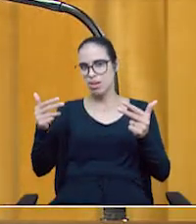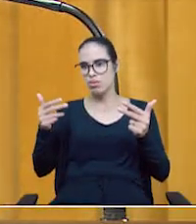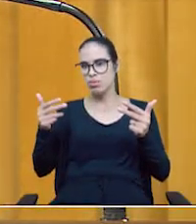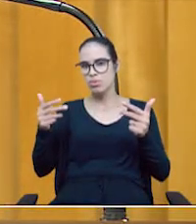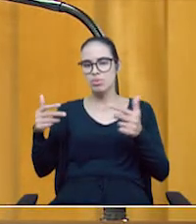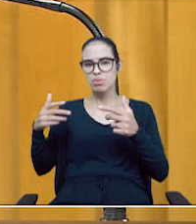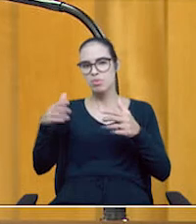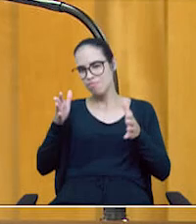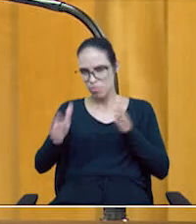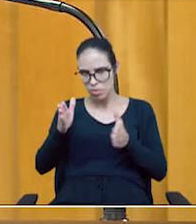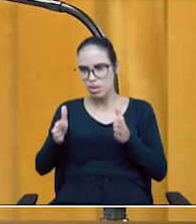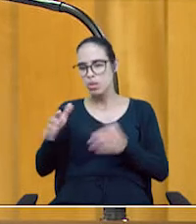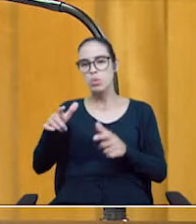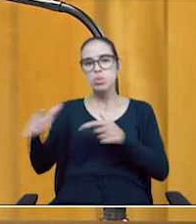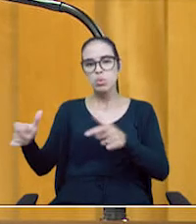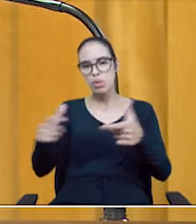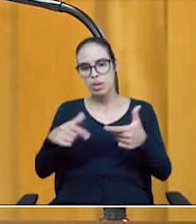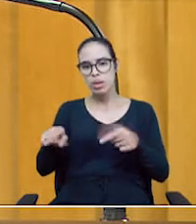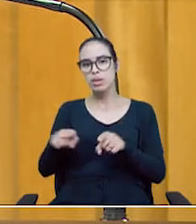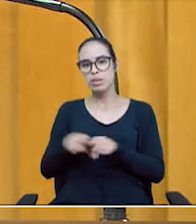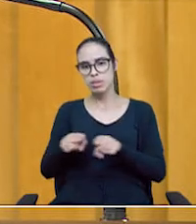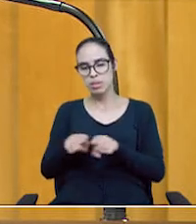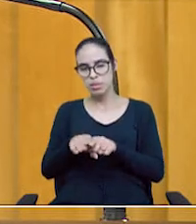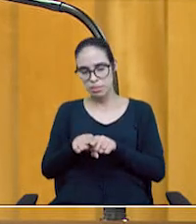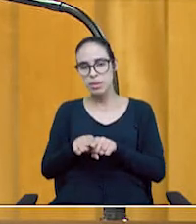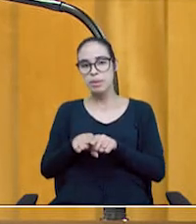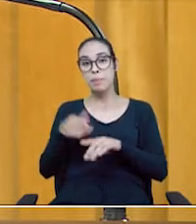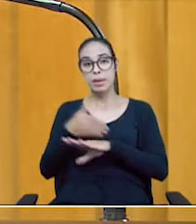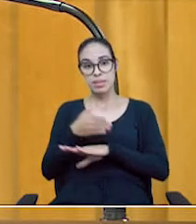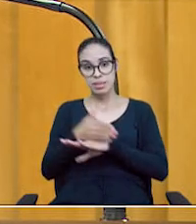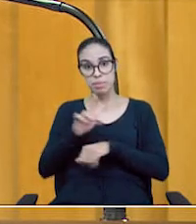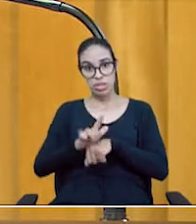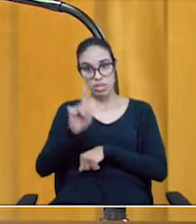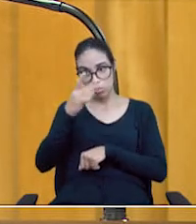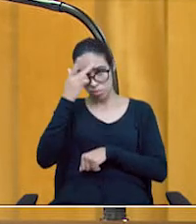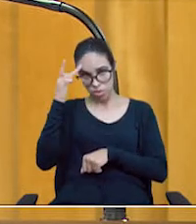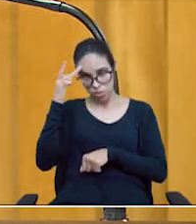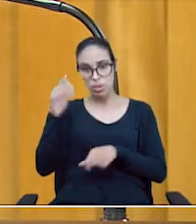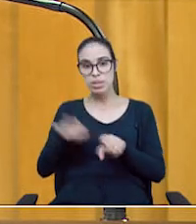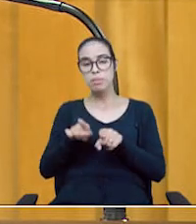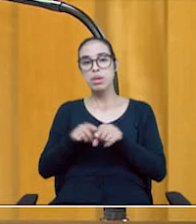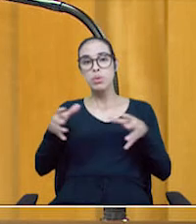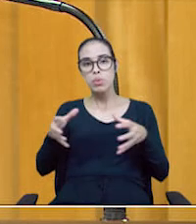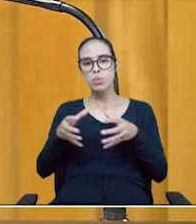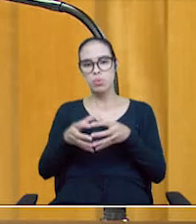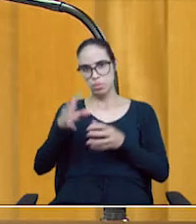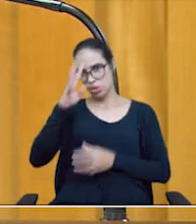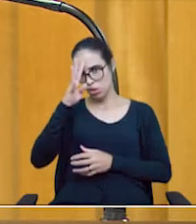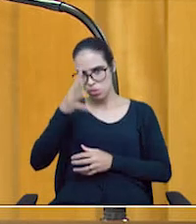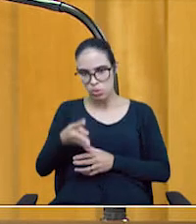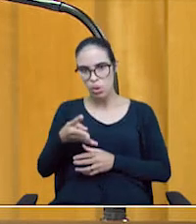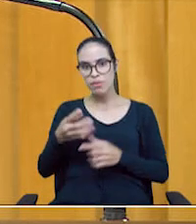de Eficiência Operacional, Infraestrutura e Gestão de Pessoas, Comissão Permanente de Solução Adequada de